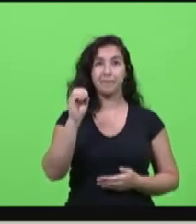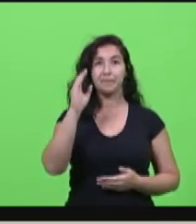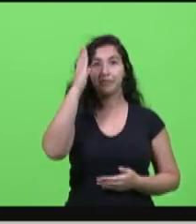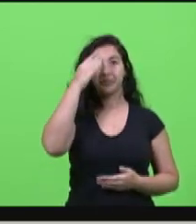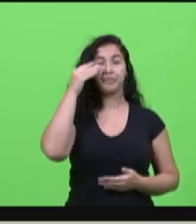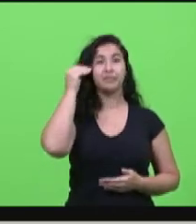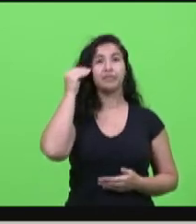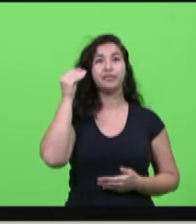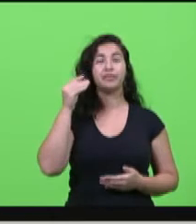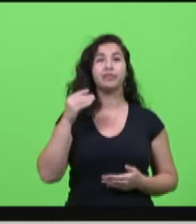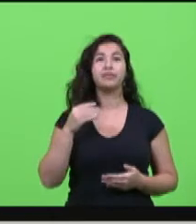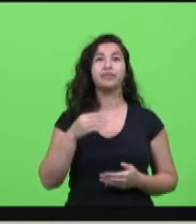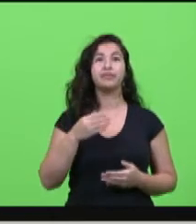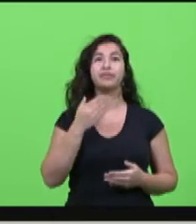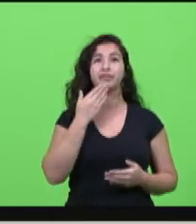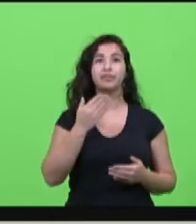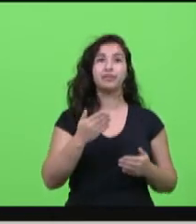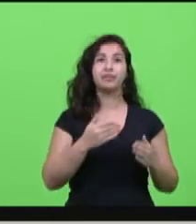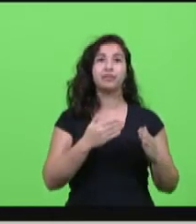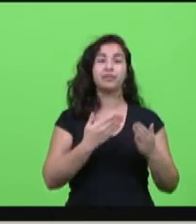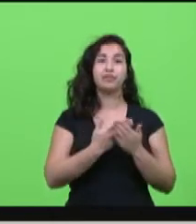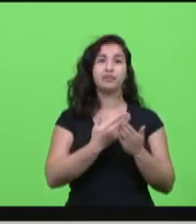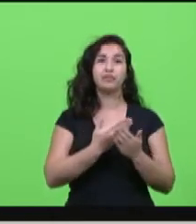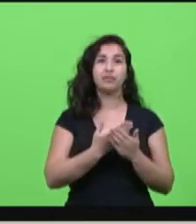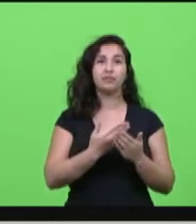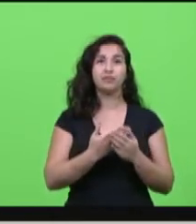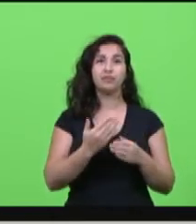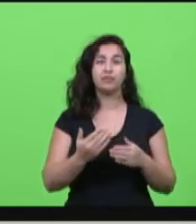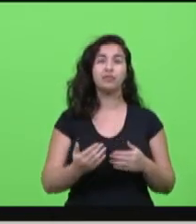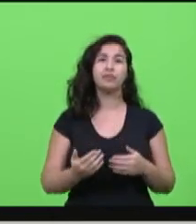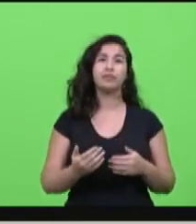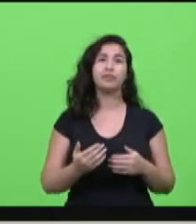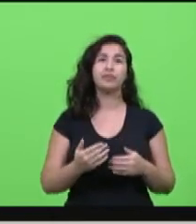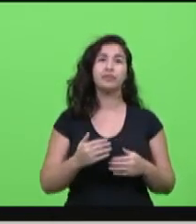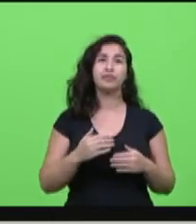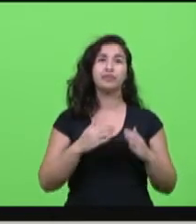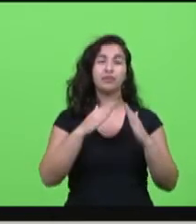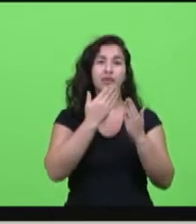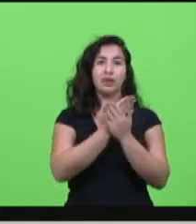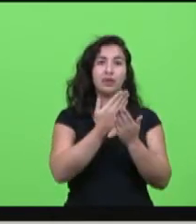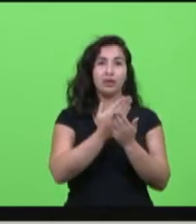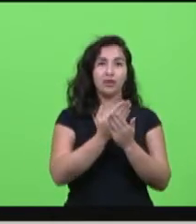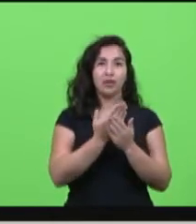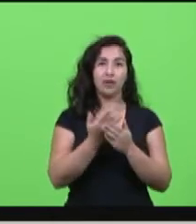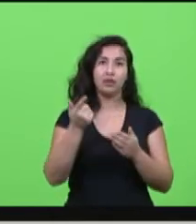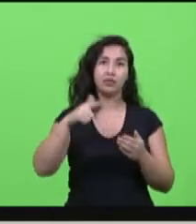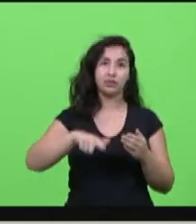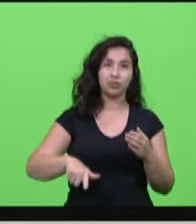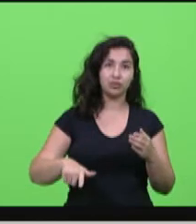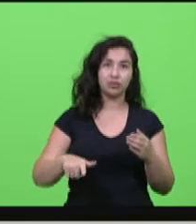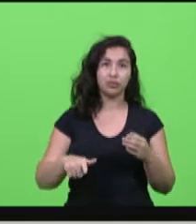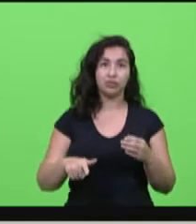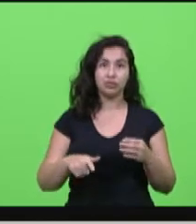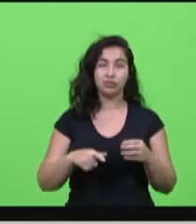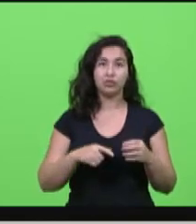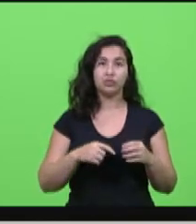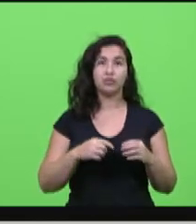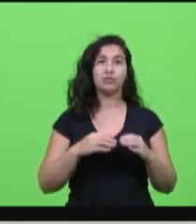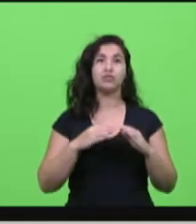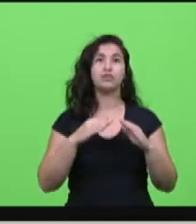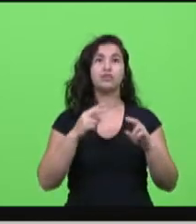ao secretário de Educação informações acerca das reposições das aulas na educação escolar indígena, unidades prisionais